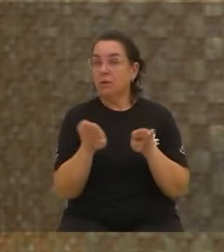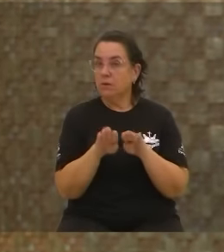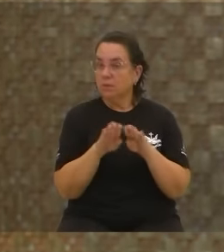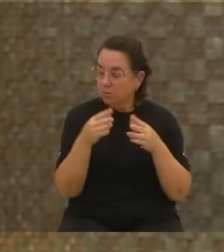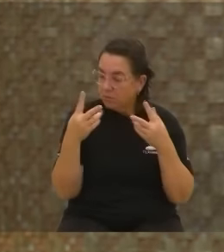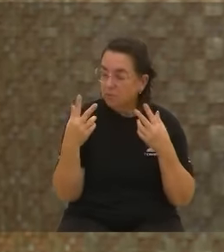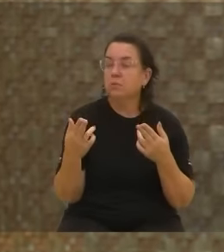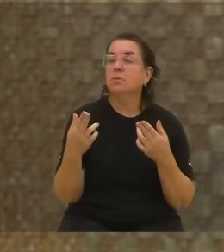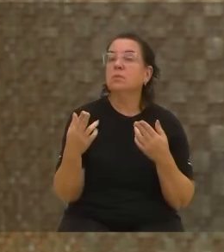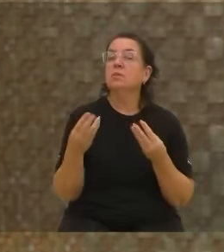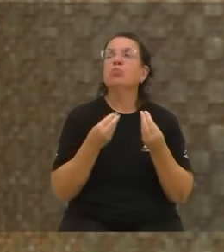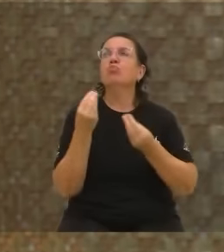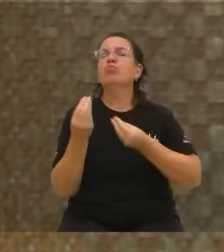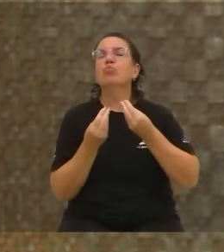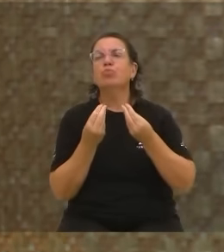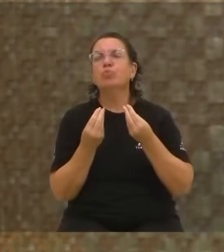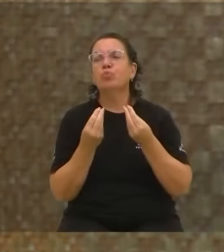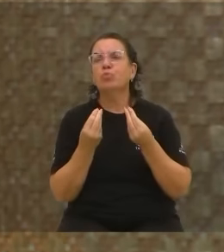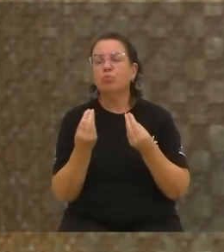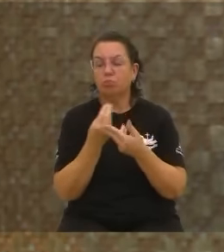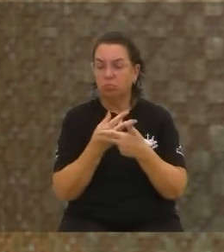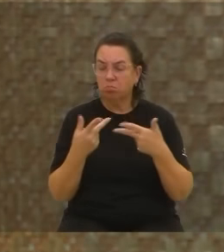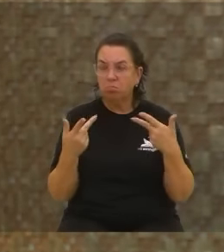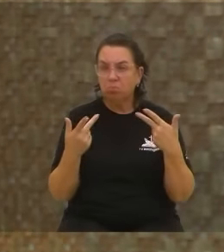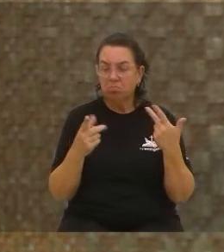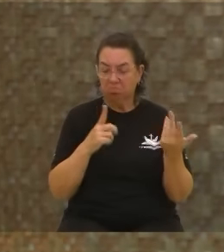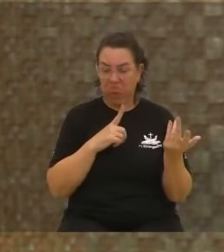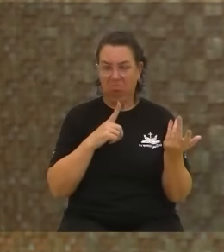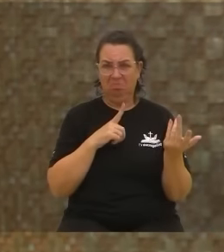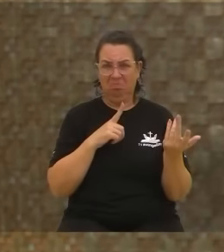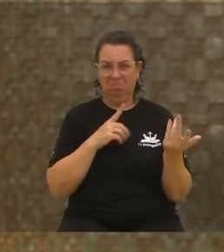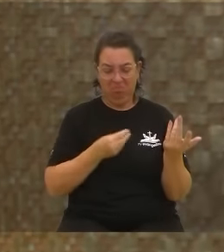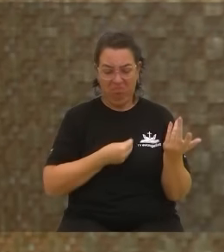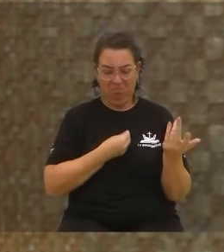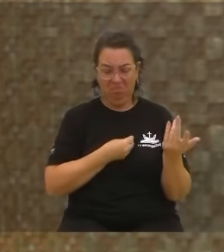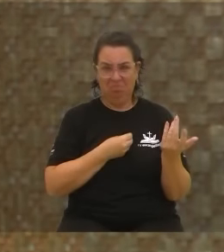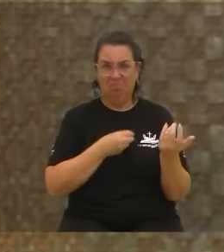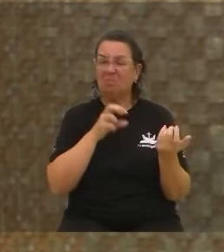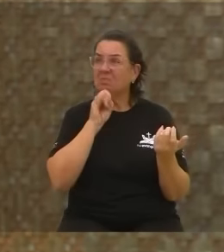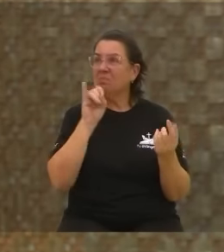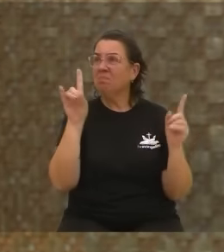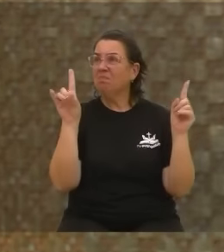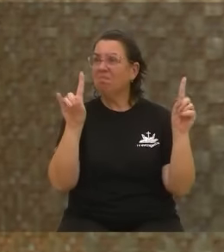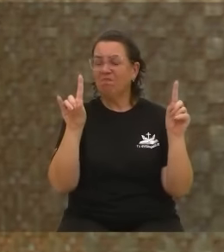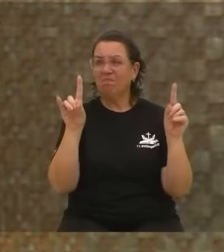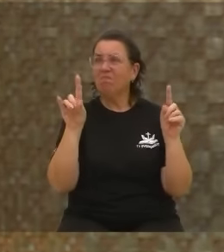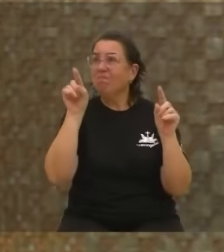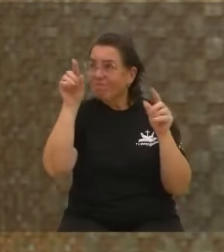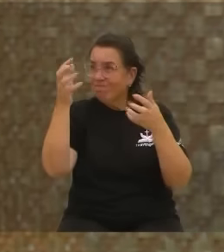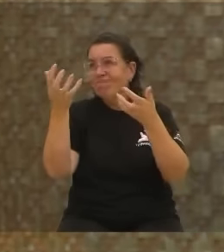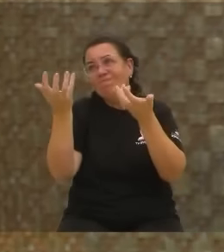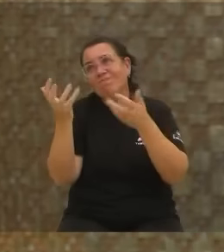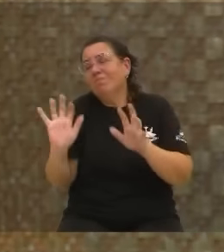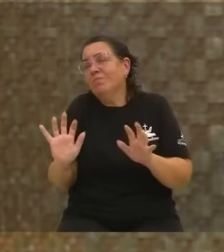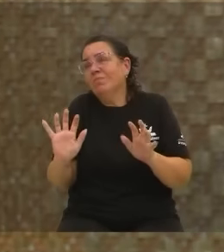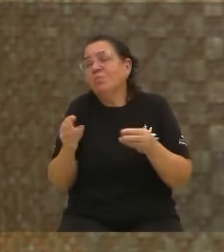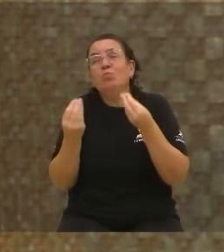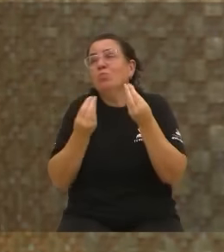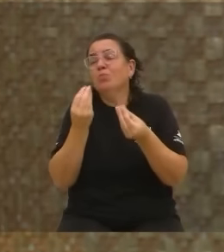forma, como poderia alguma coisa existir, se não a tivesses querido? Ou